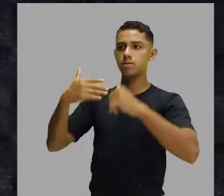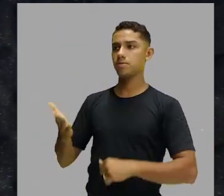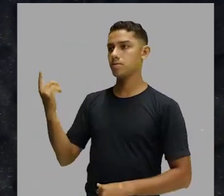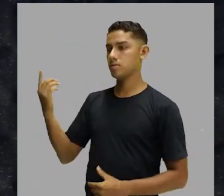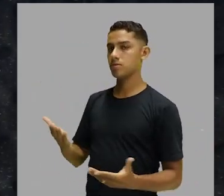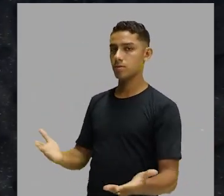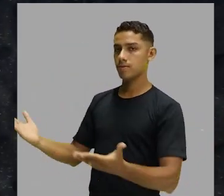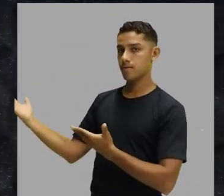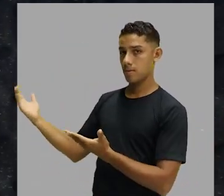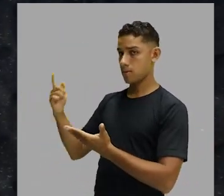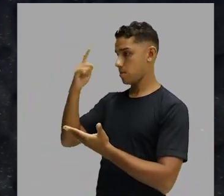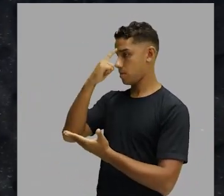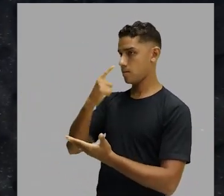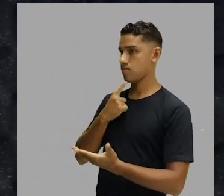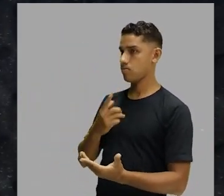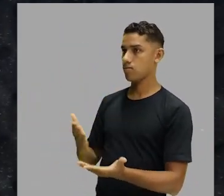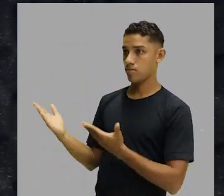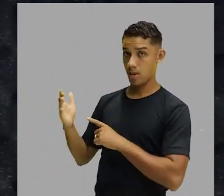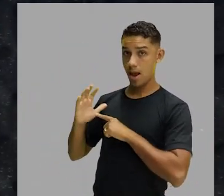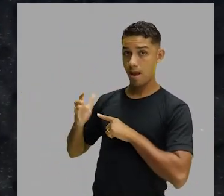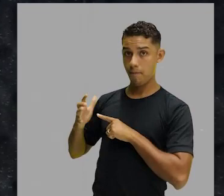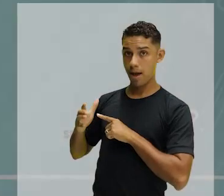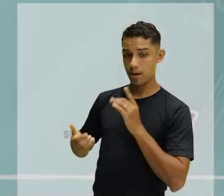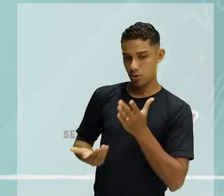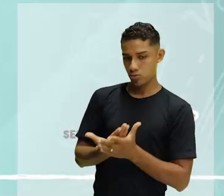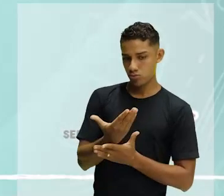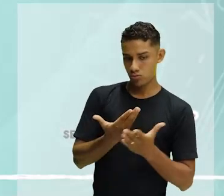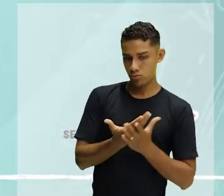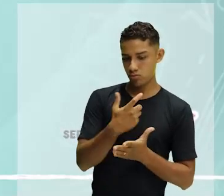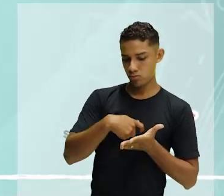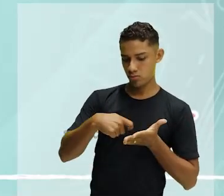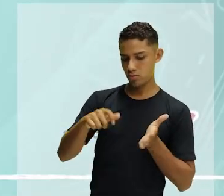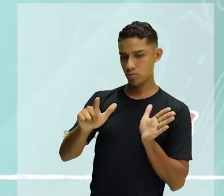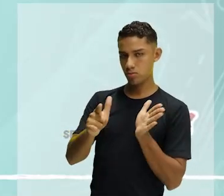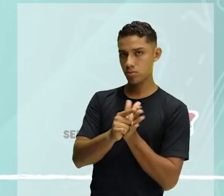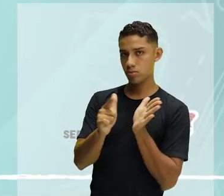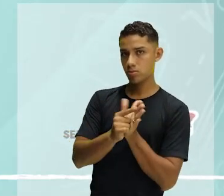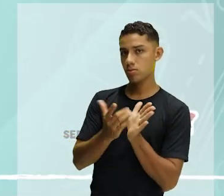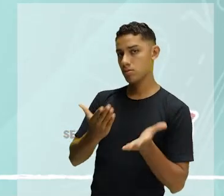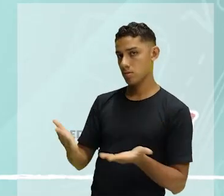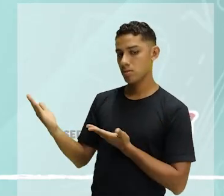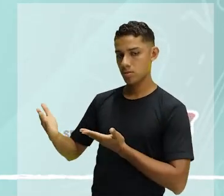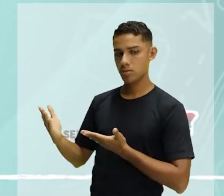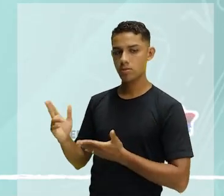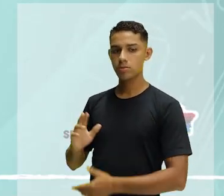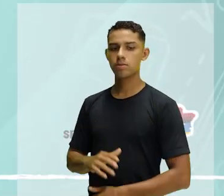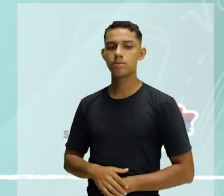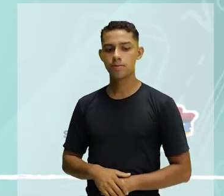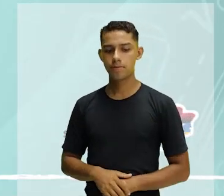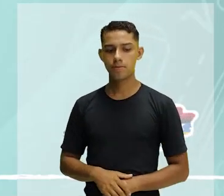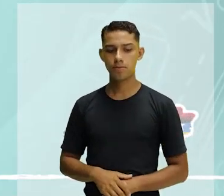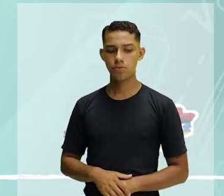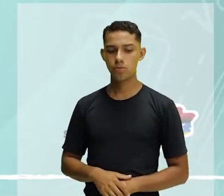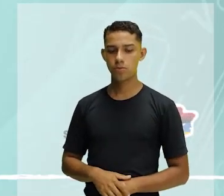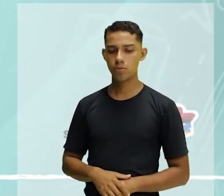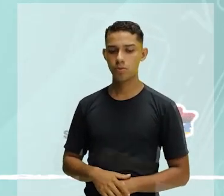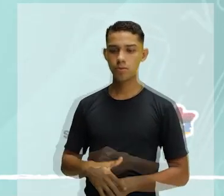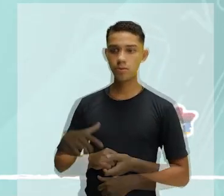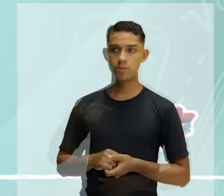só, acompanhe aí, que é uma prensa. Você pode observar que